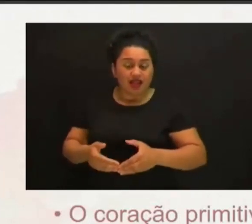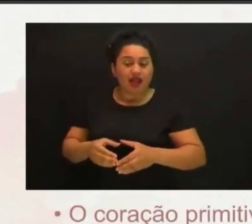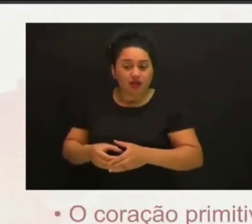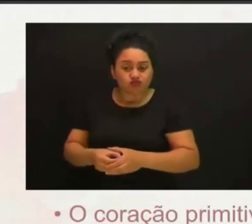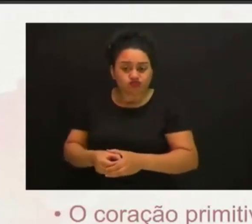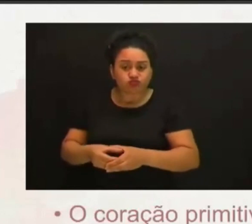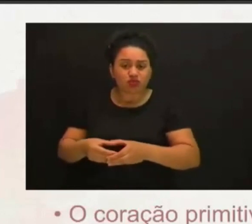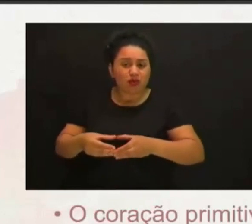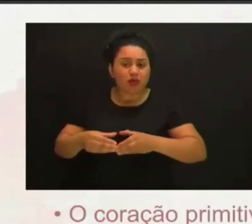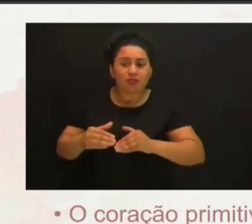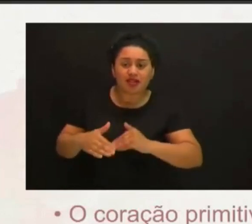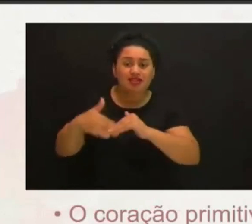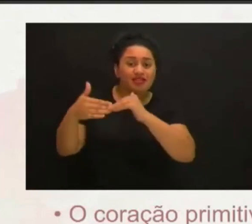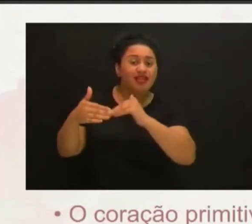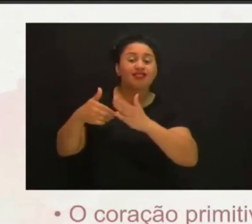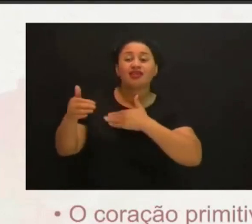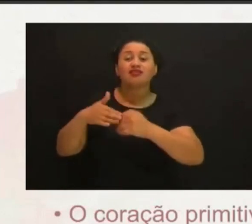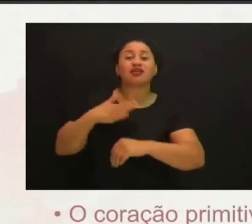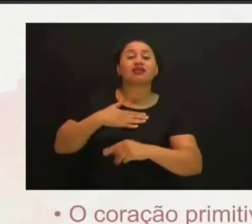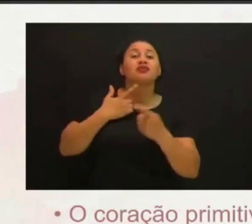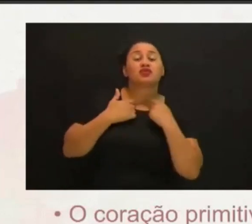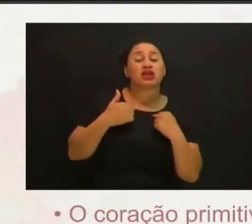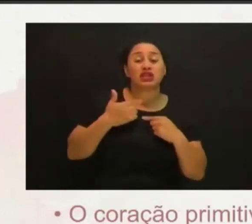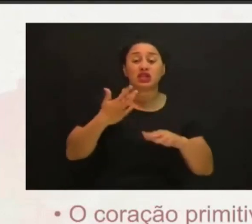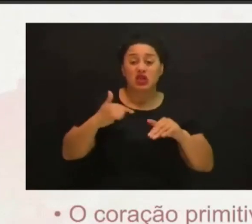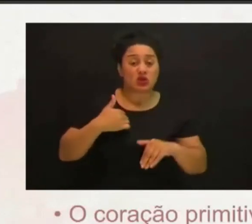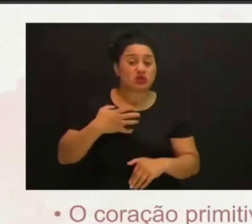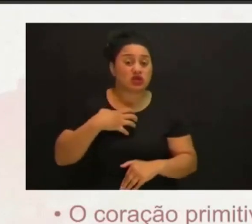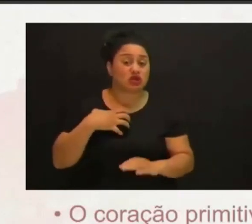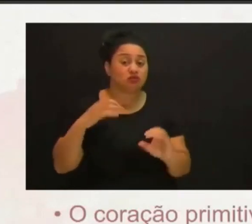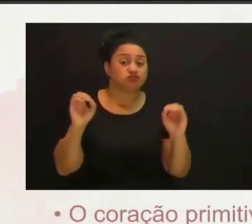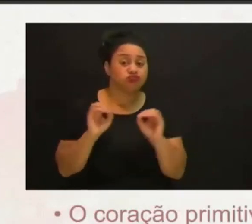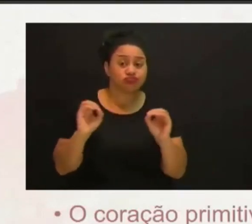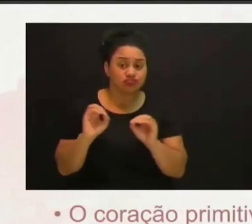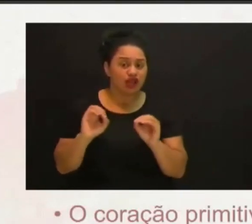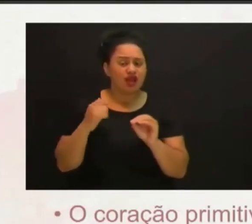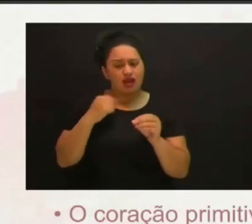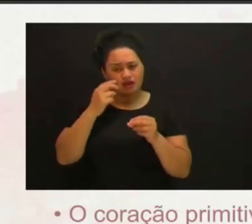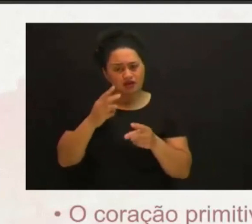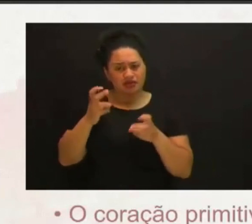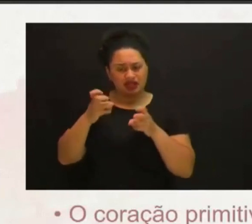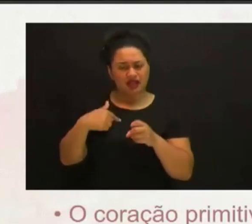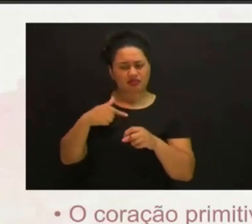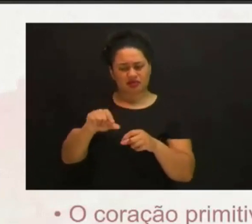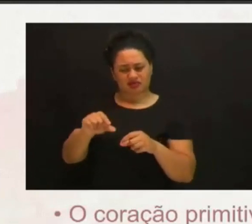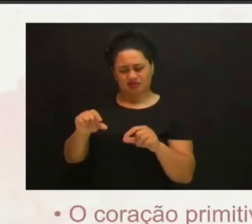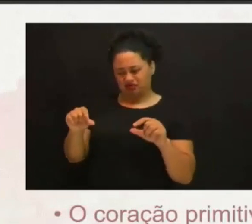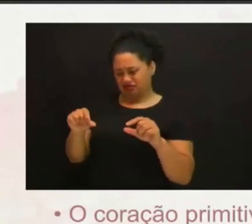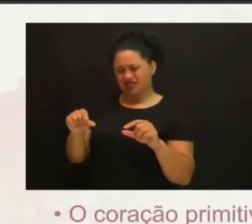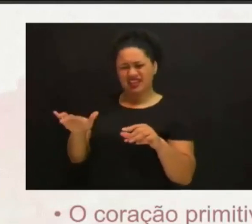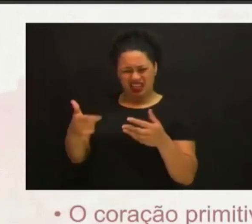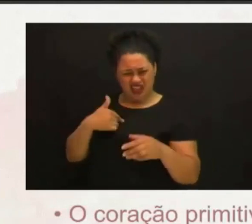desenvolvendo independente da minha vontade. E eu posso não estar sentindo nada. E daí eu olho aqueles testes de gravidez e digo, nossa, mas será que eu estou grávida